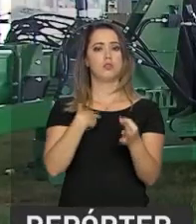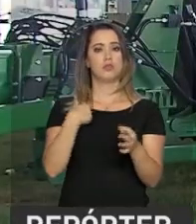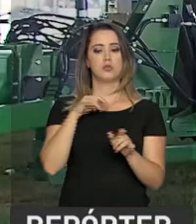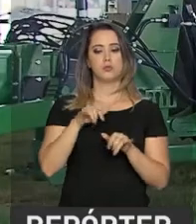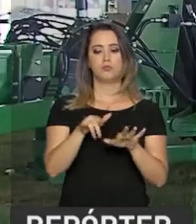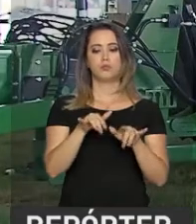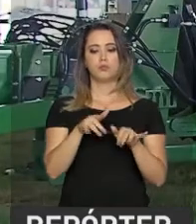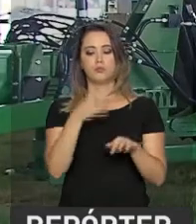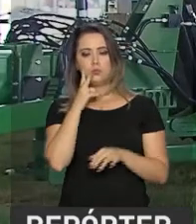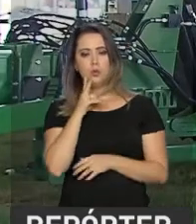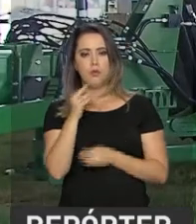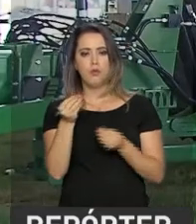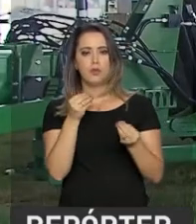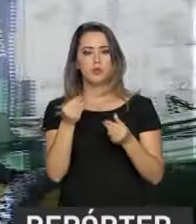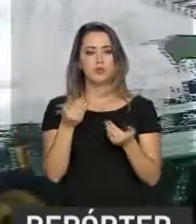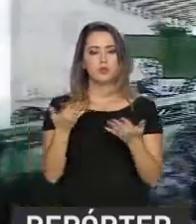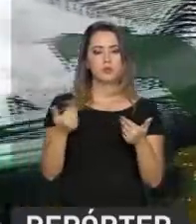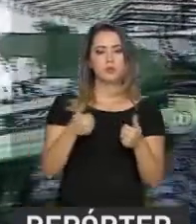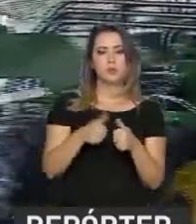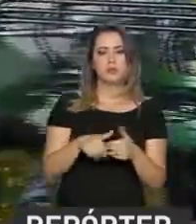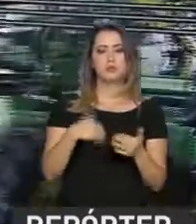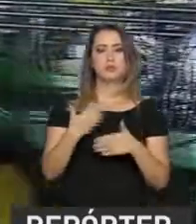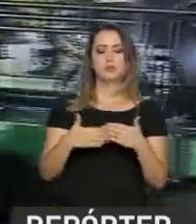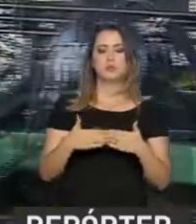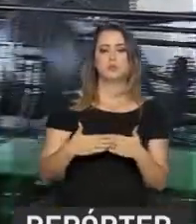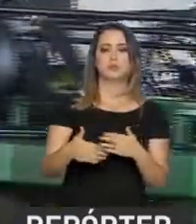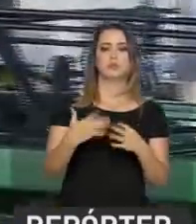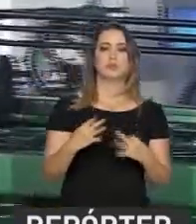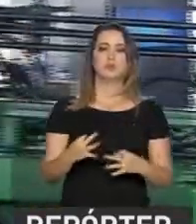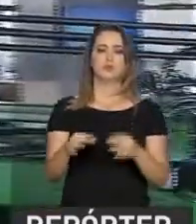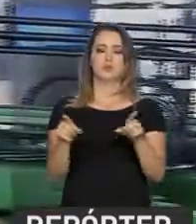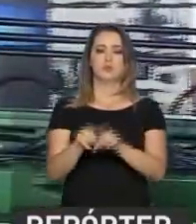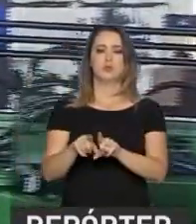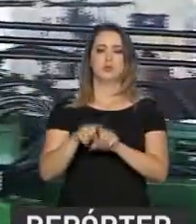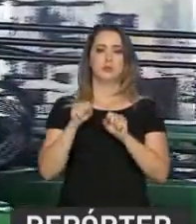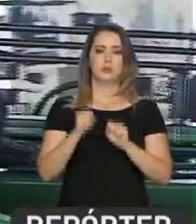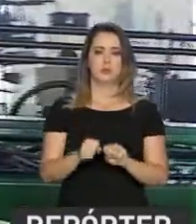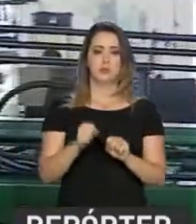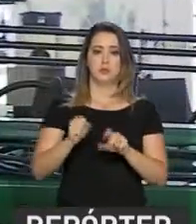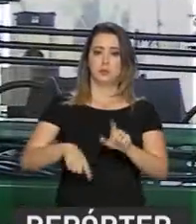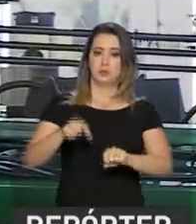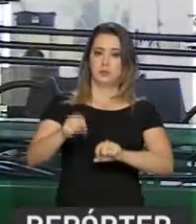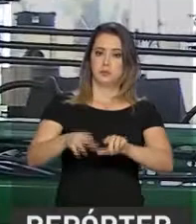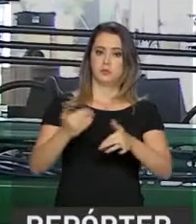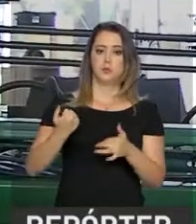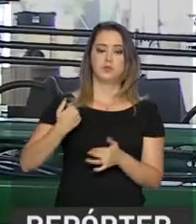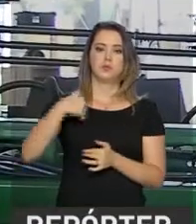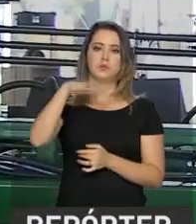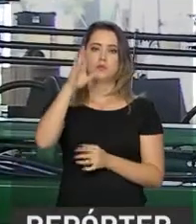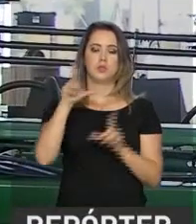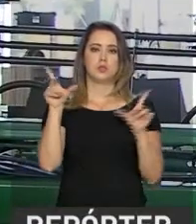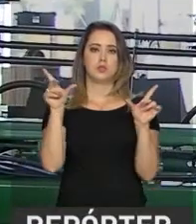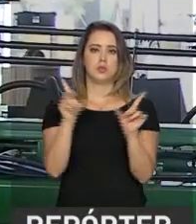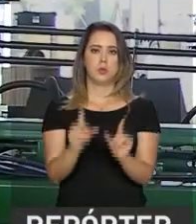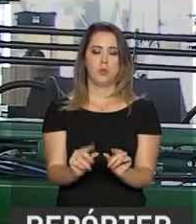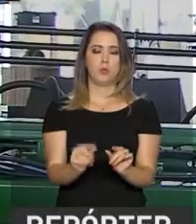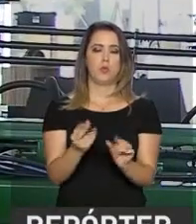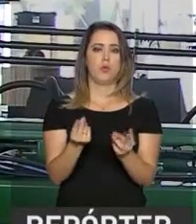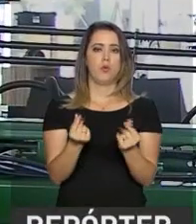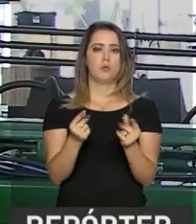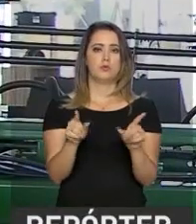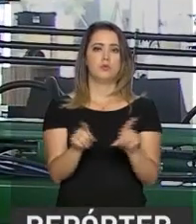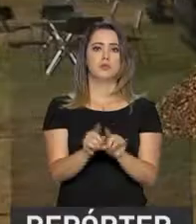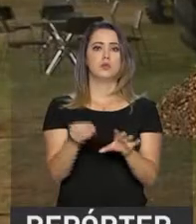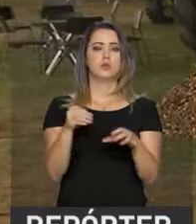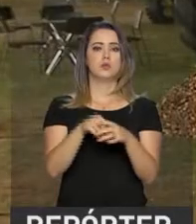escritório dá para acompanhar o desempenho das máquinas. A tecnologia também permite que os agricultores plantem e colham mais, com menos custo, dentro do período